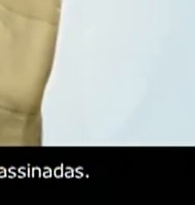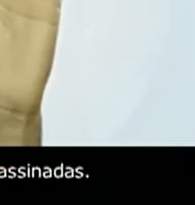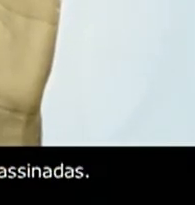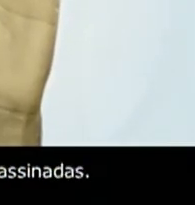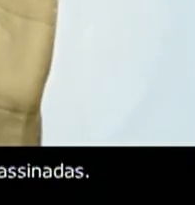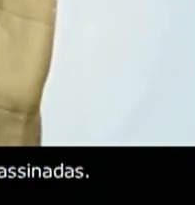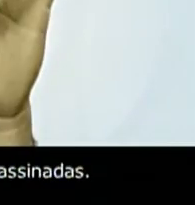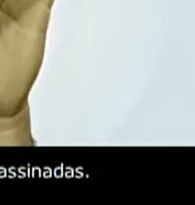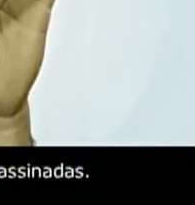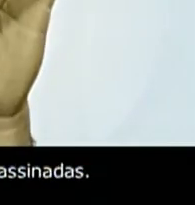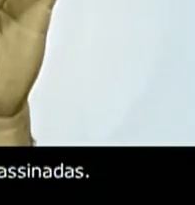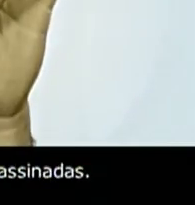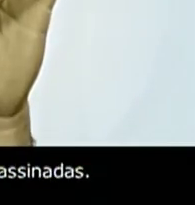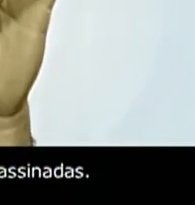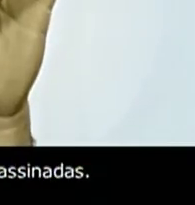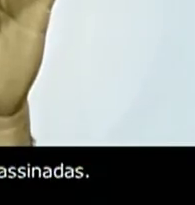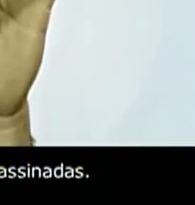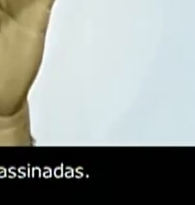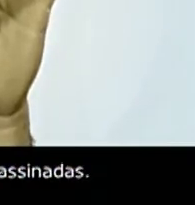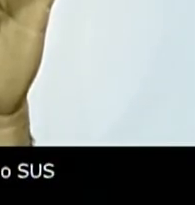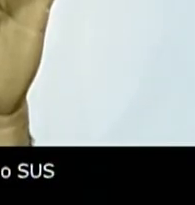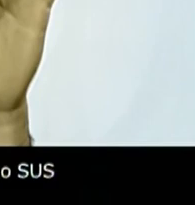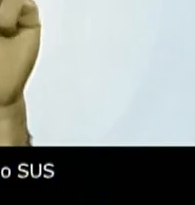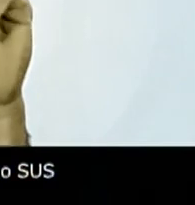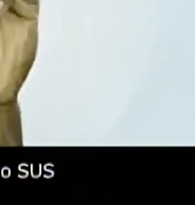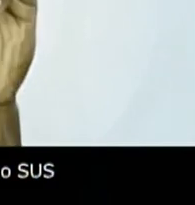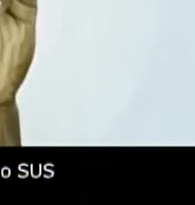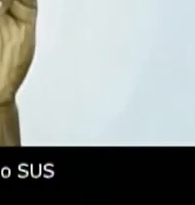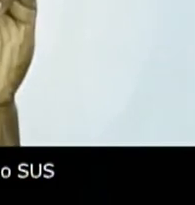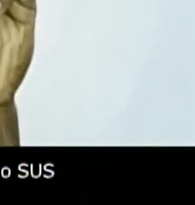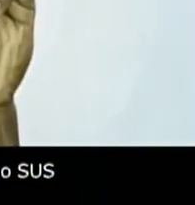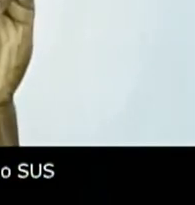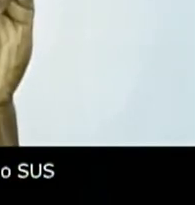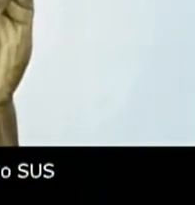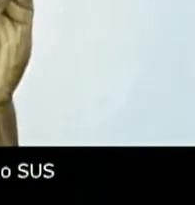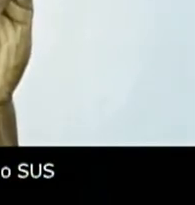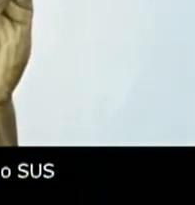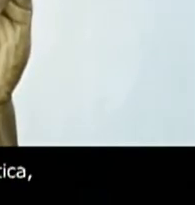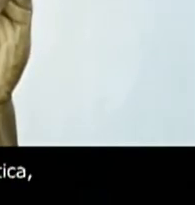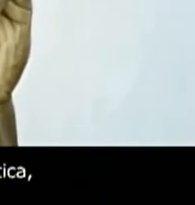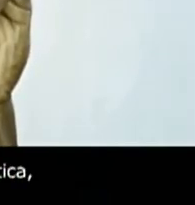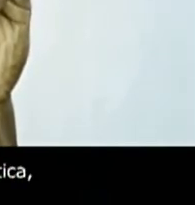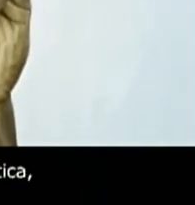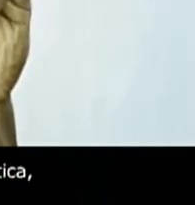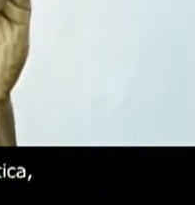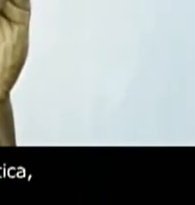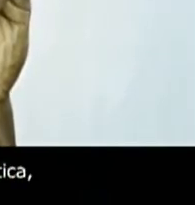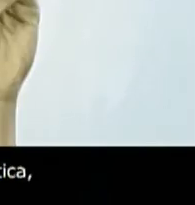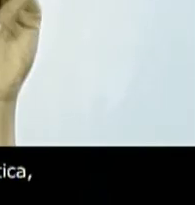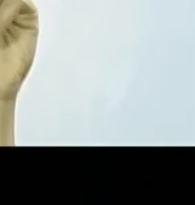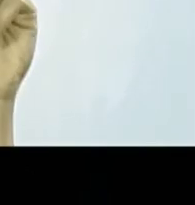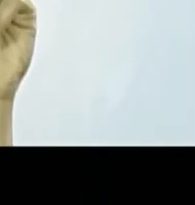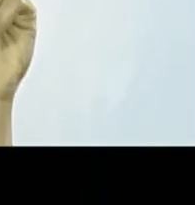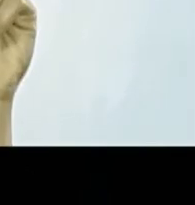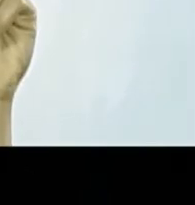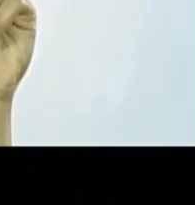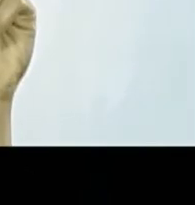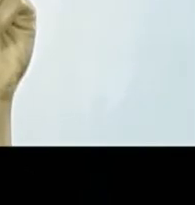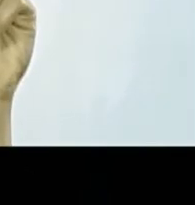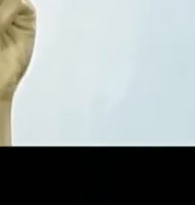por ano mais de 4.000 são assassinadas a cada três pessoas atendidas no SUS em casos de violência doméstica